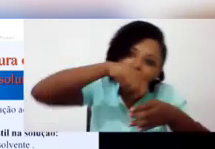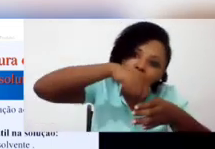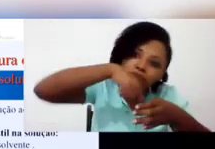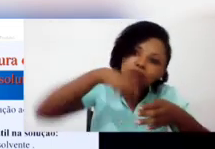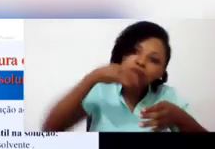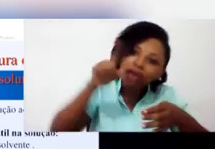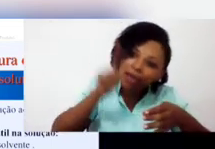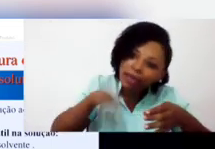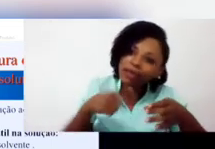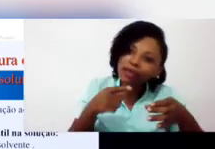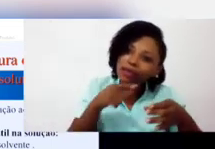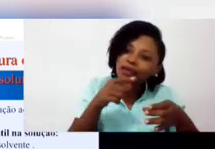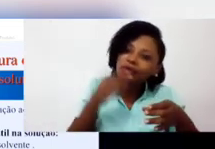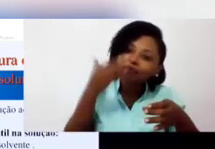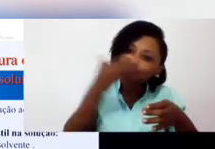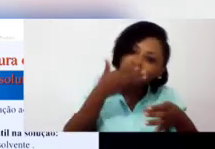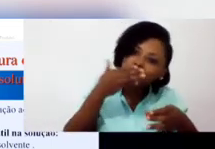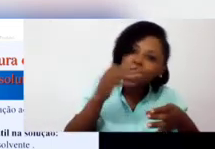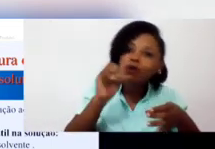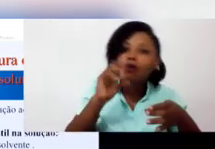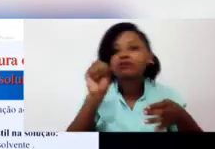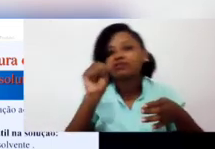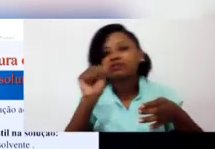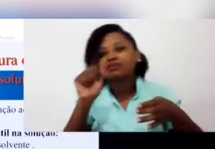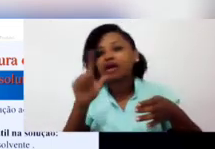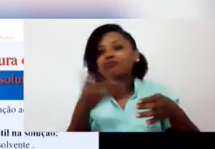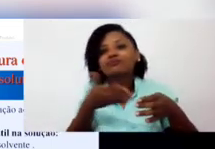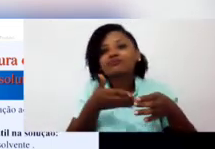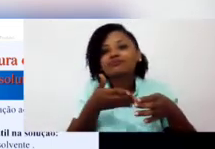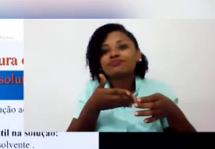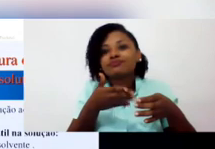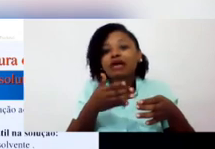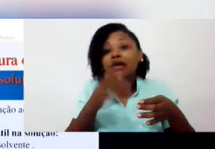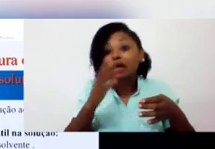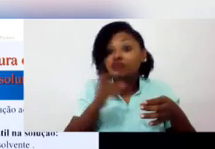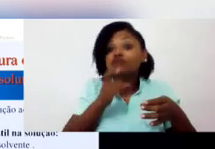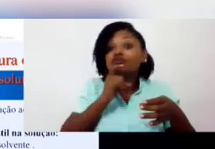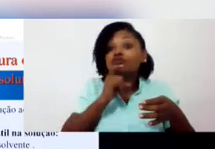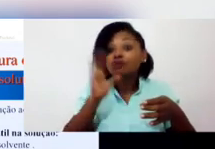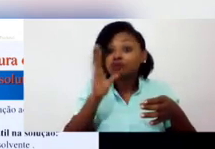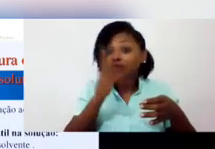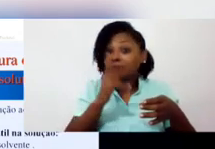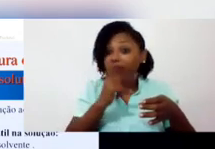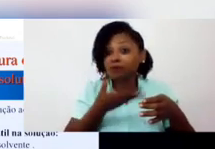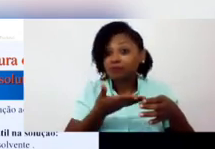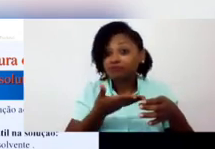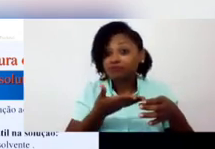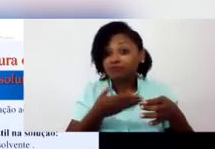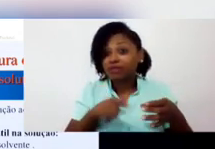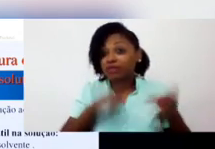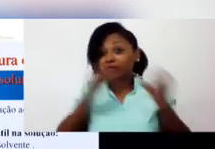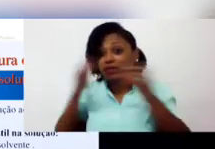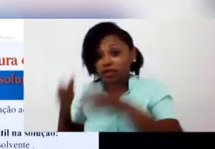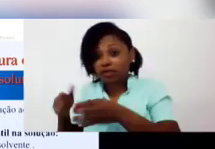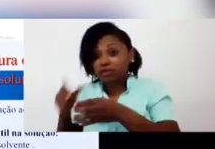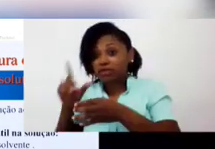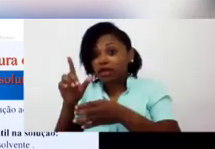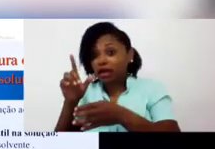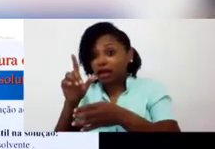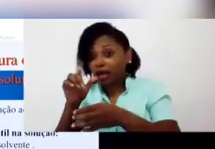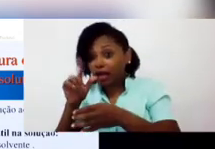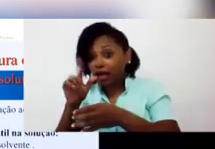soluto. Então, a diminuição do congelamento aqui, do ponto de congelamento, é bem menor do que comparado a um